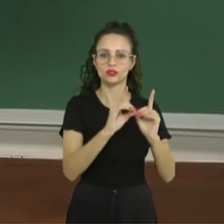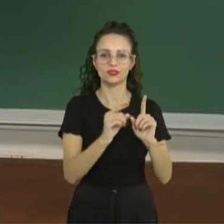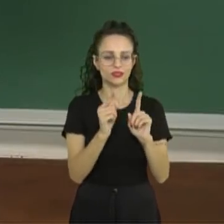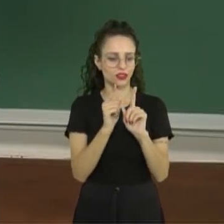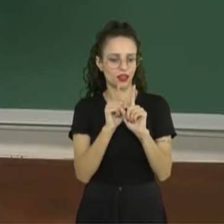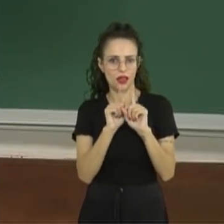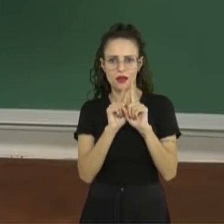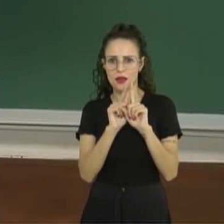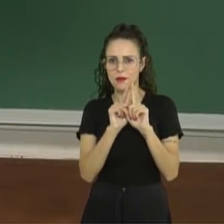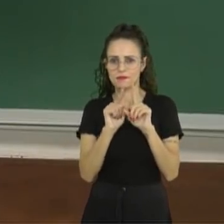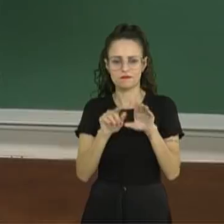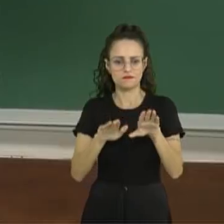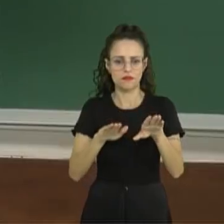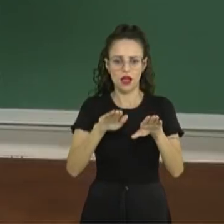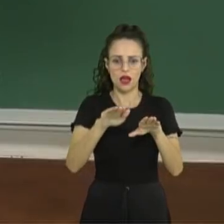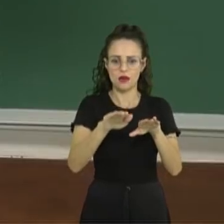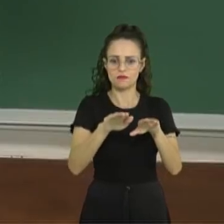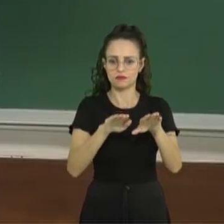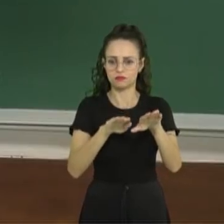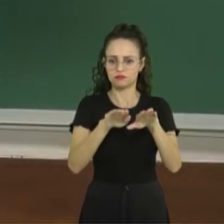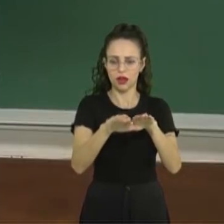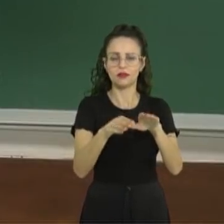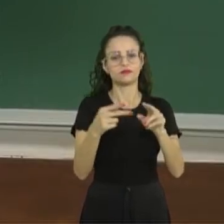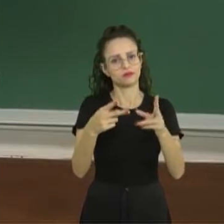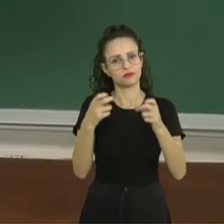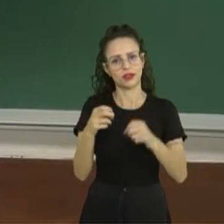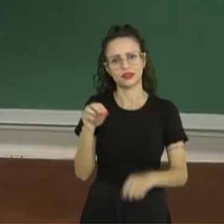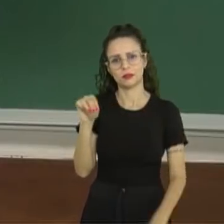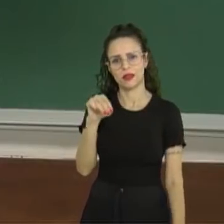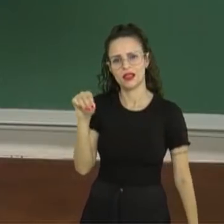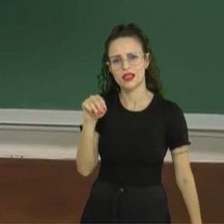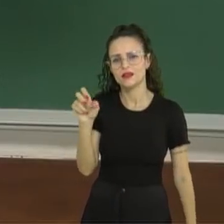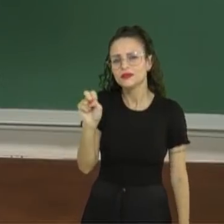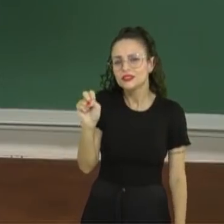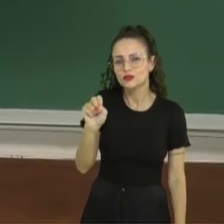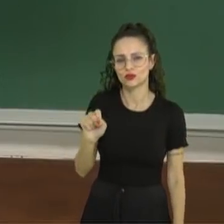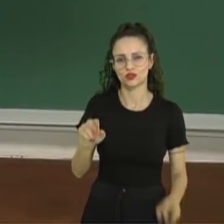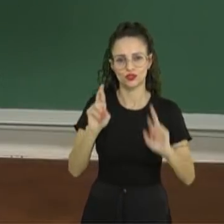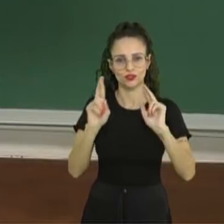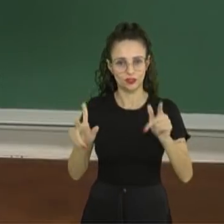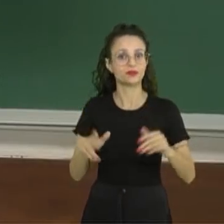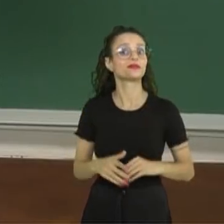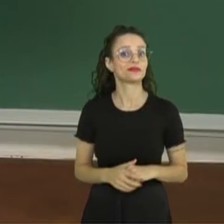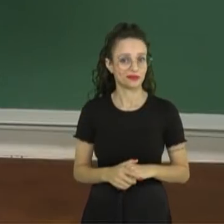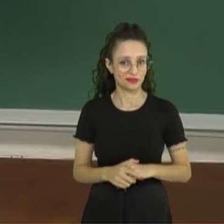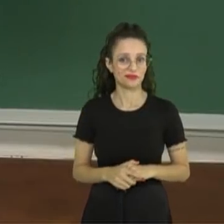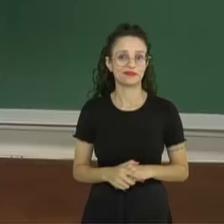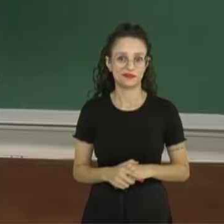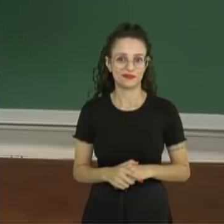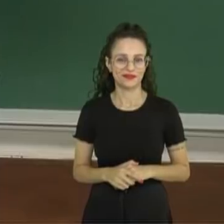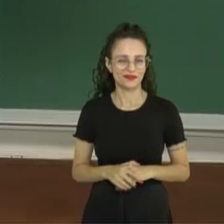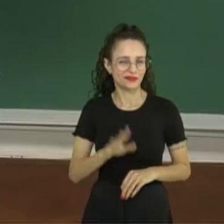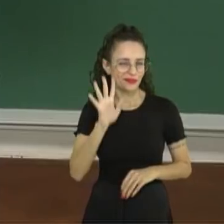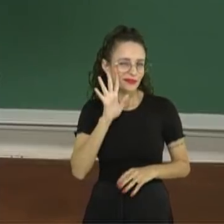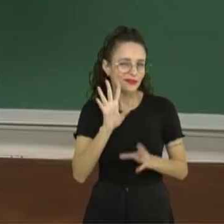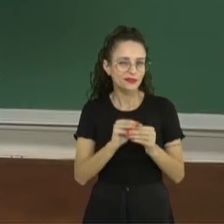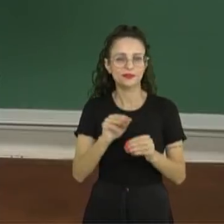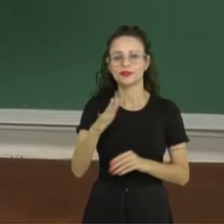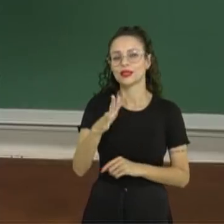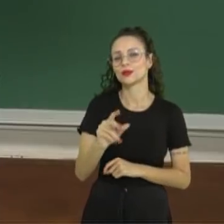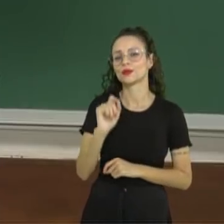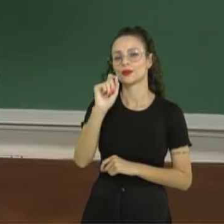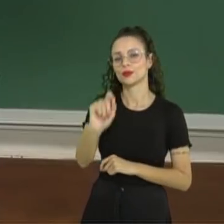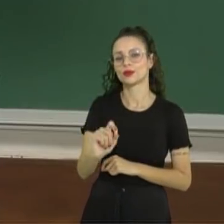o outro dos dois nadadores conseguem perceber que deu um milésimo de diferença um do outro. Deu para ter uma ideia o que